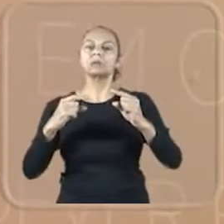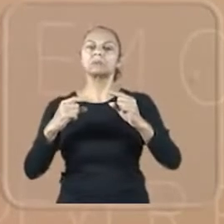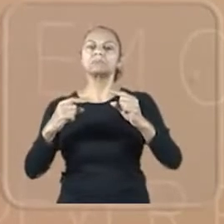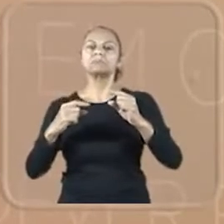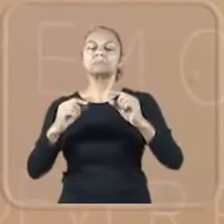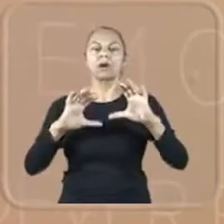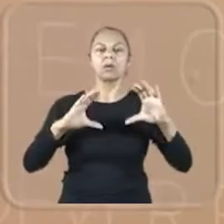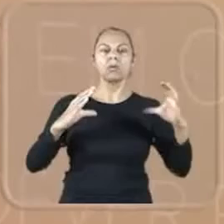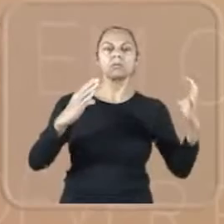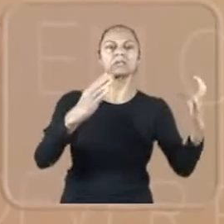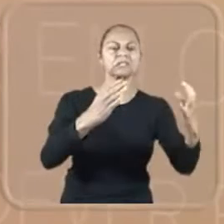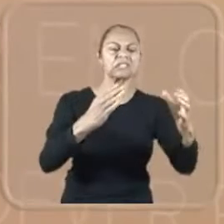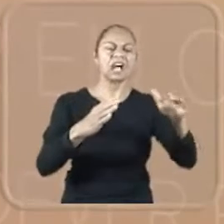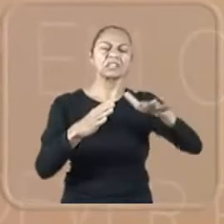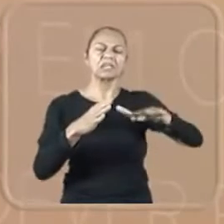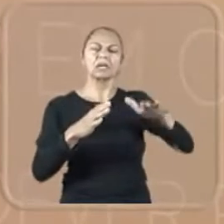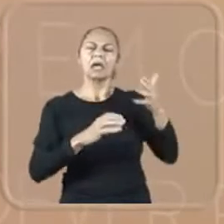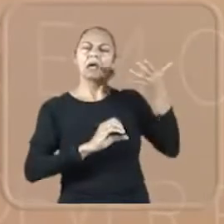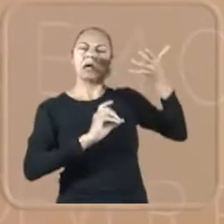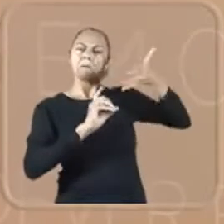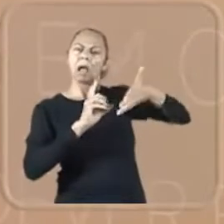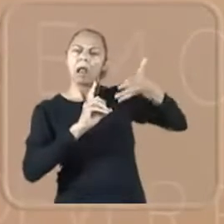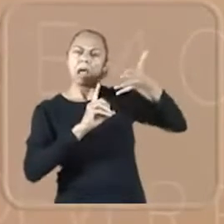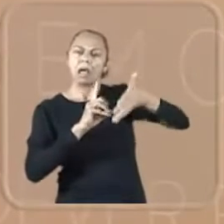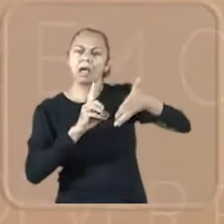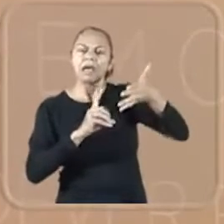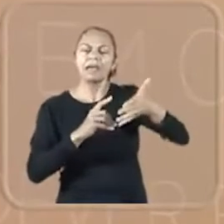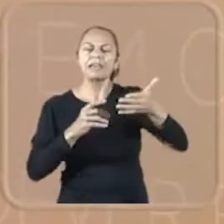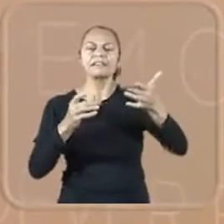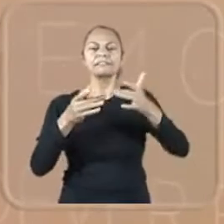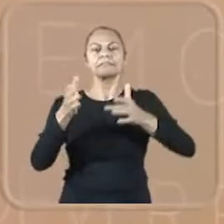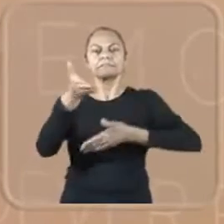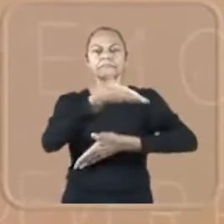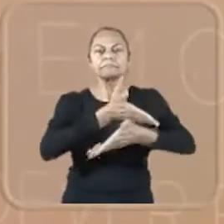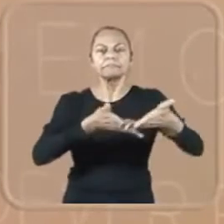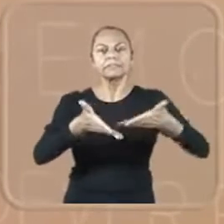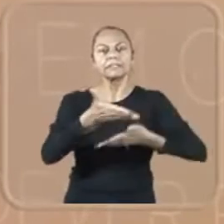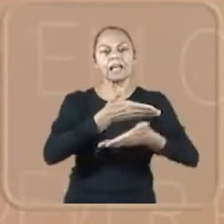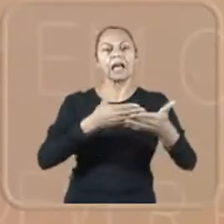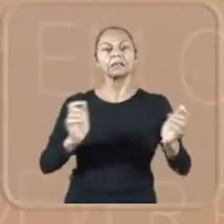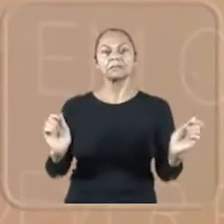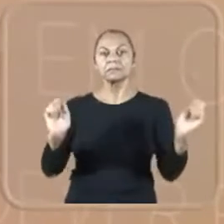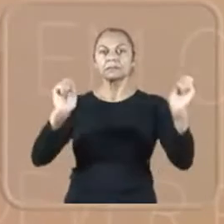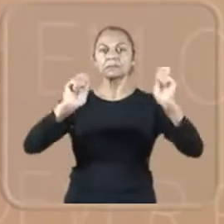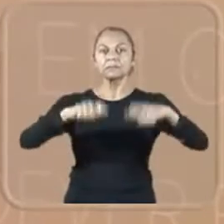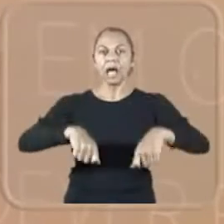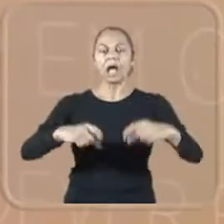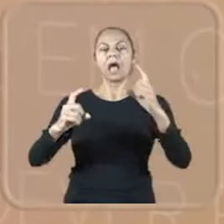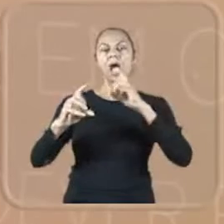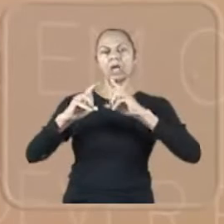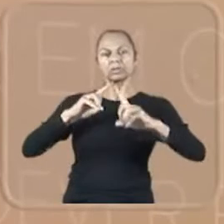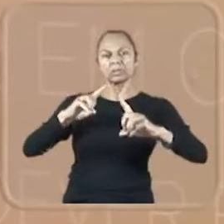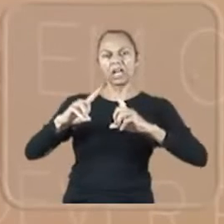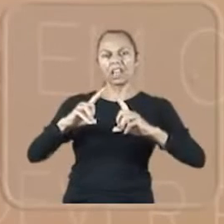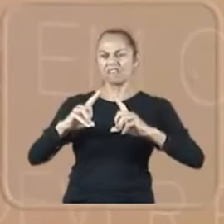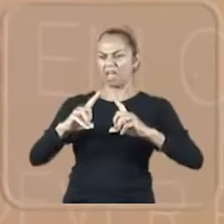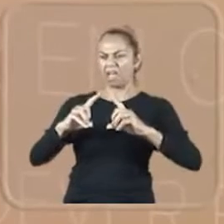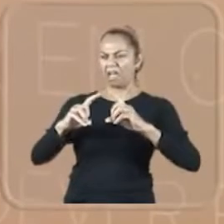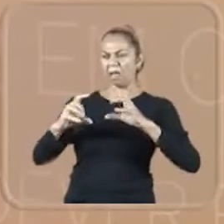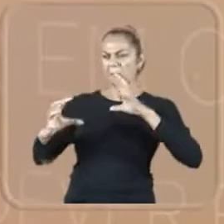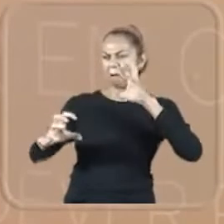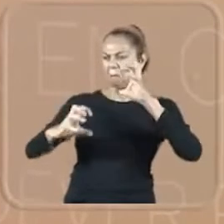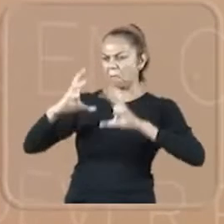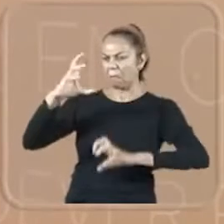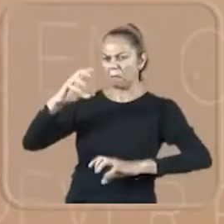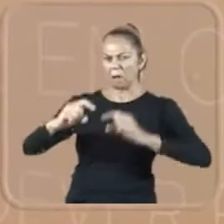na comunidade, que aí são preventivos, é aquele momento que as pessoas conversam e que estabelecem uma possibilidade de diálogo, ao invés